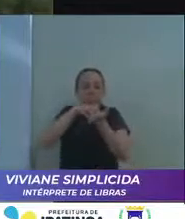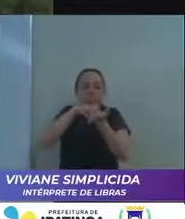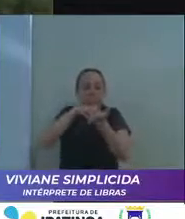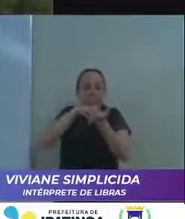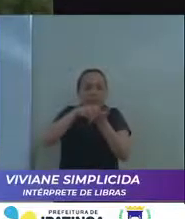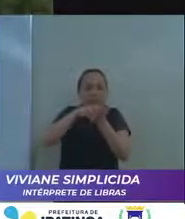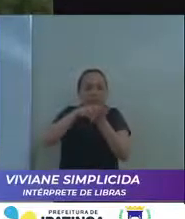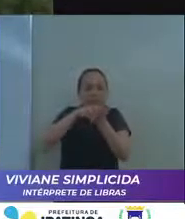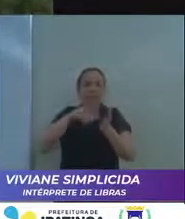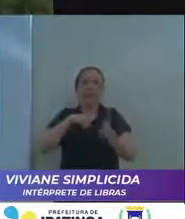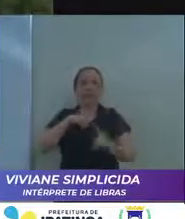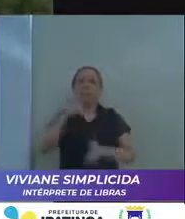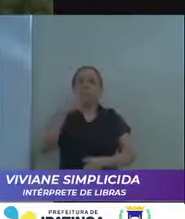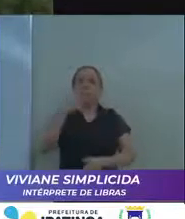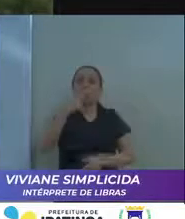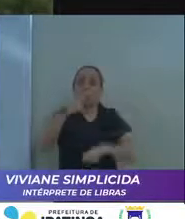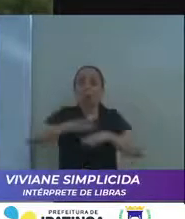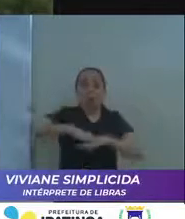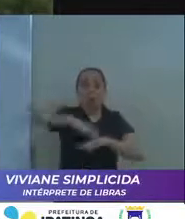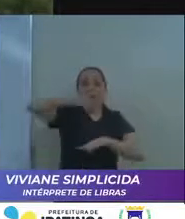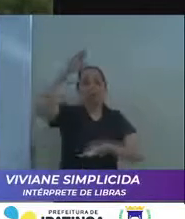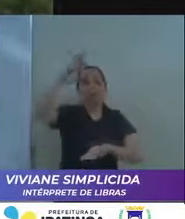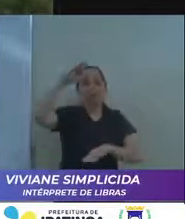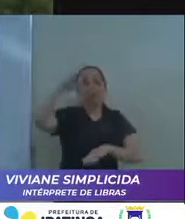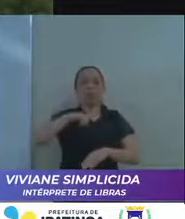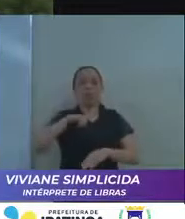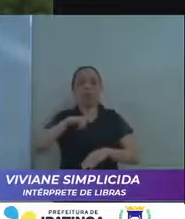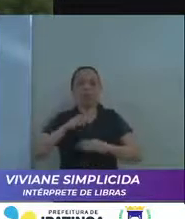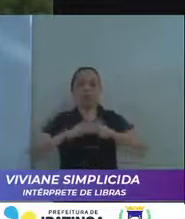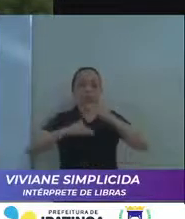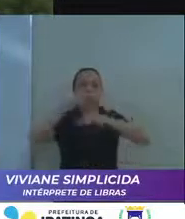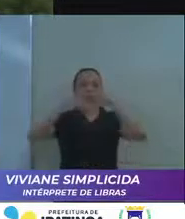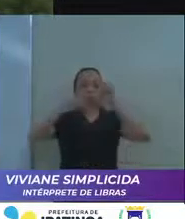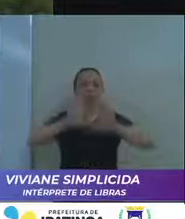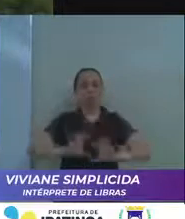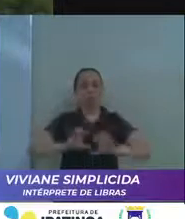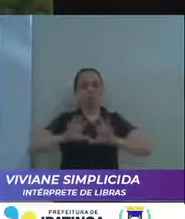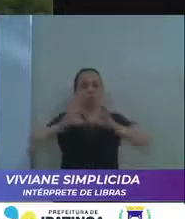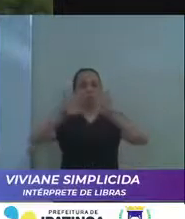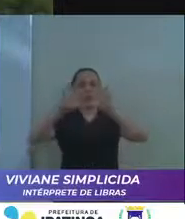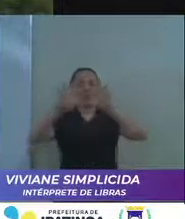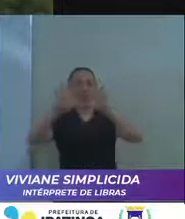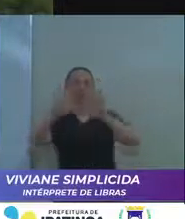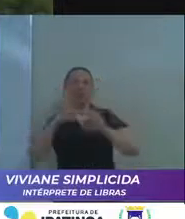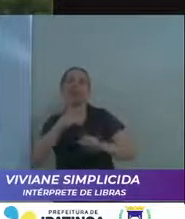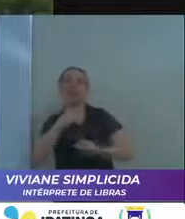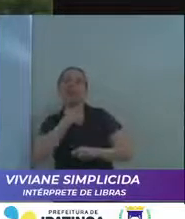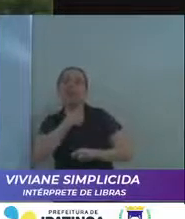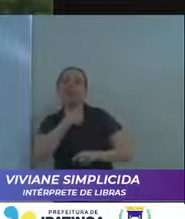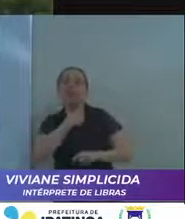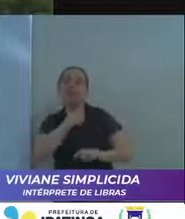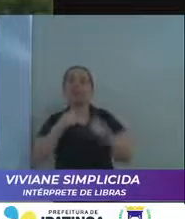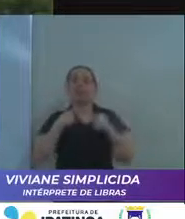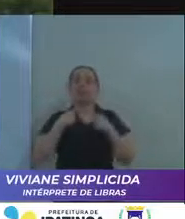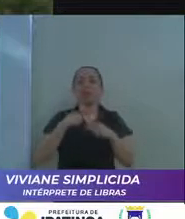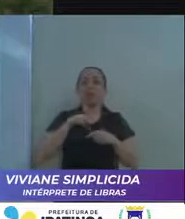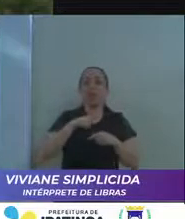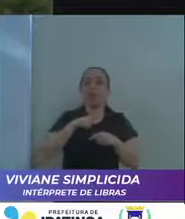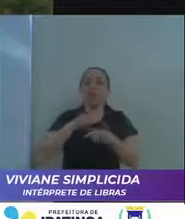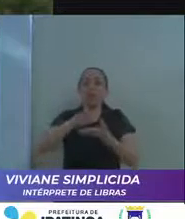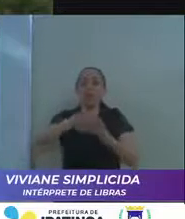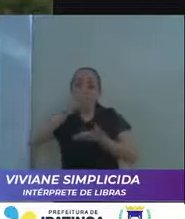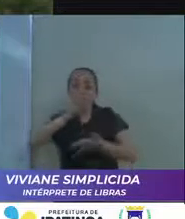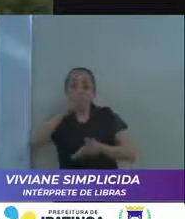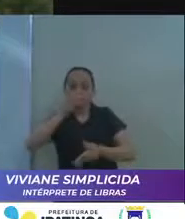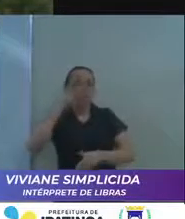cigarro aumenta consideravelmente o risco para o desenvolvimento do câncer de laringe e pulmão. A bebida alcoólica, por sua